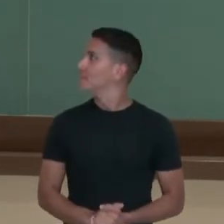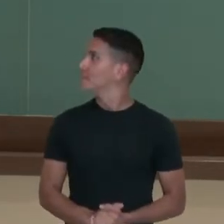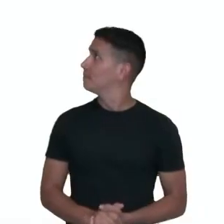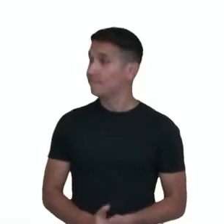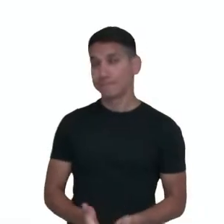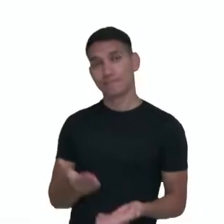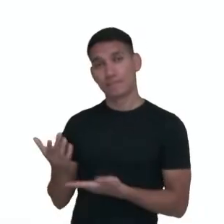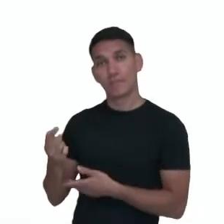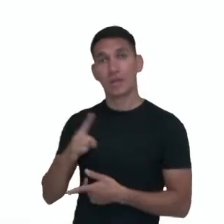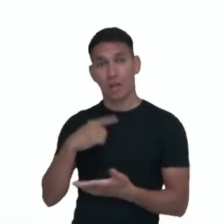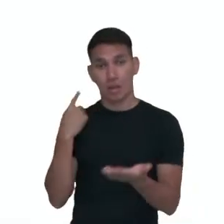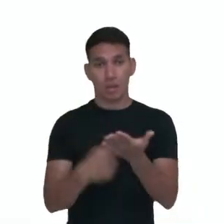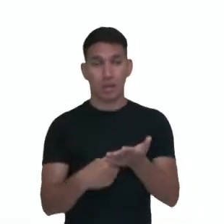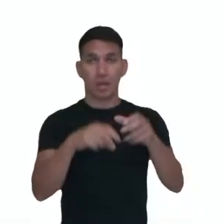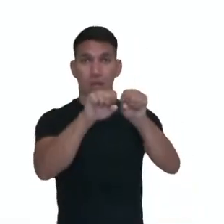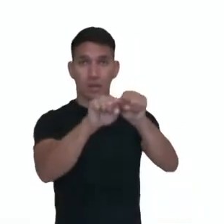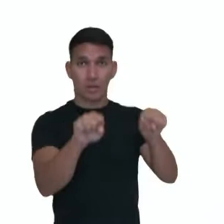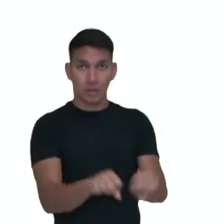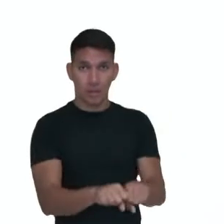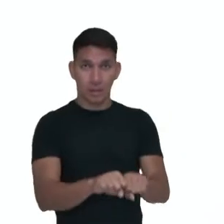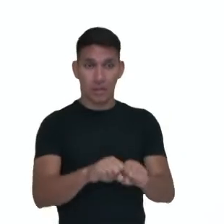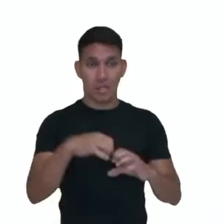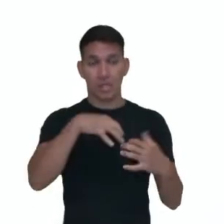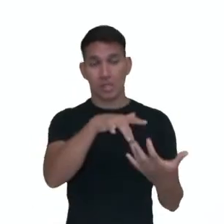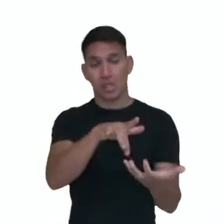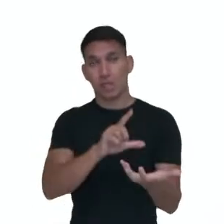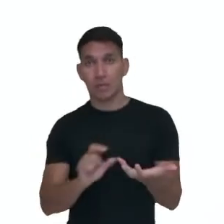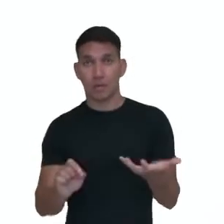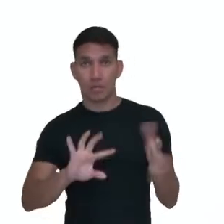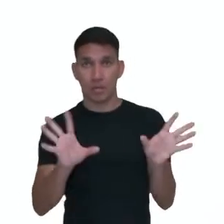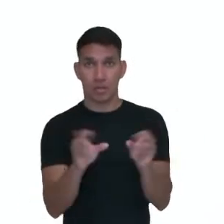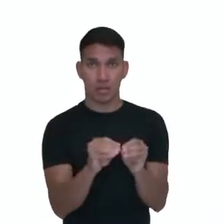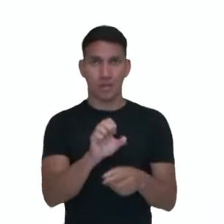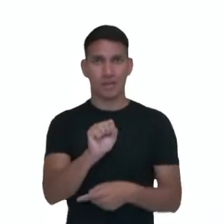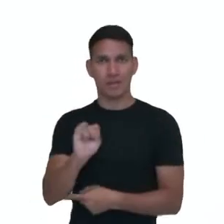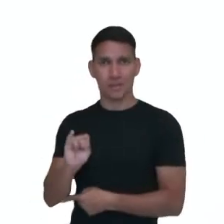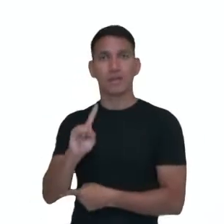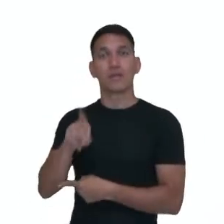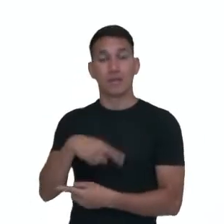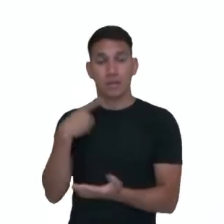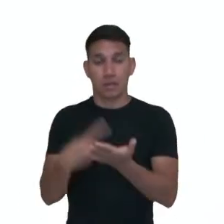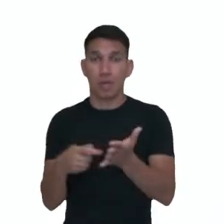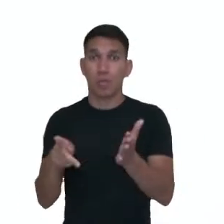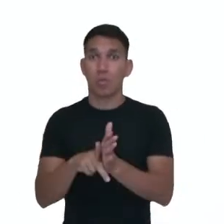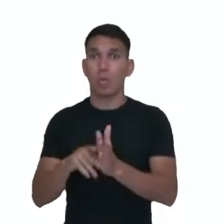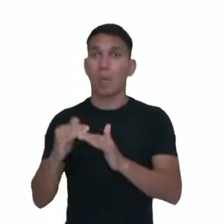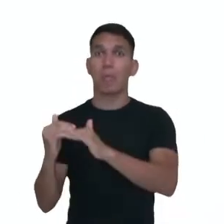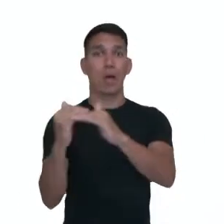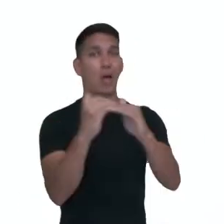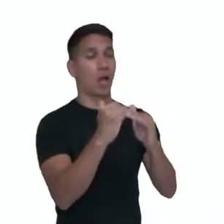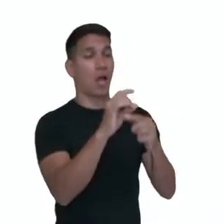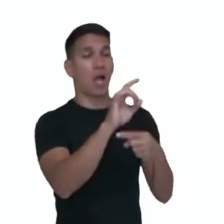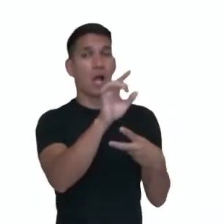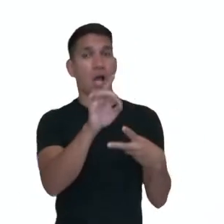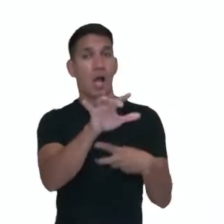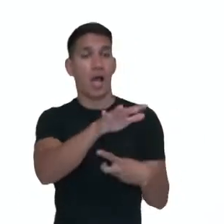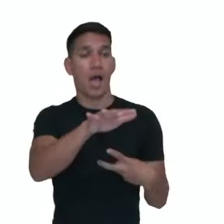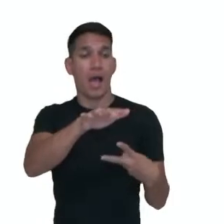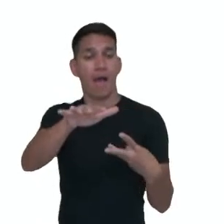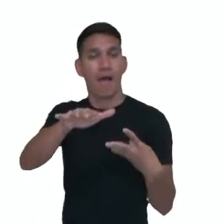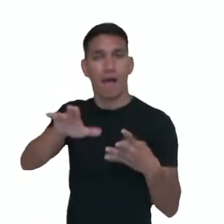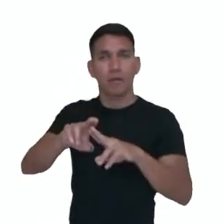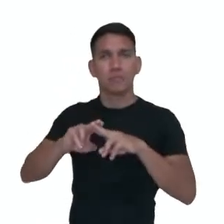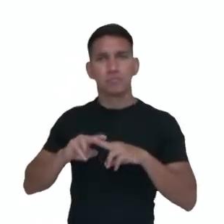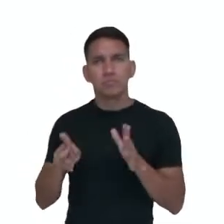O Sistema Internacional de Unidade, que a sigla é SI, define a unidade padrão de cada grandeza. Baseado no